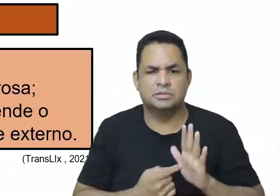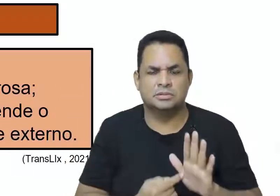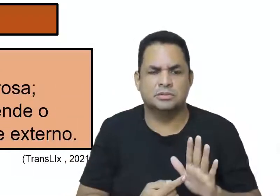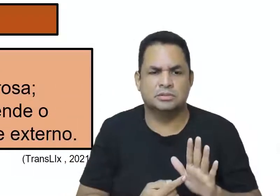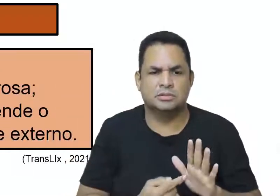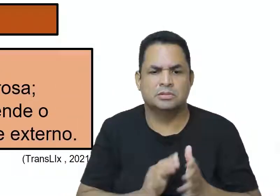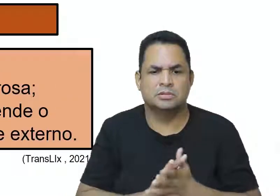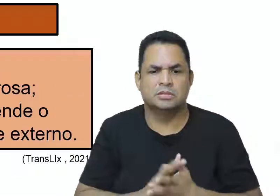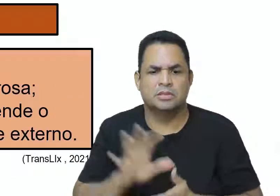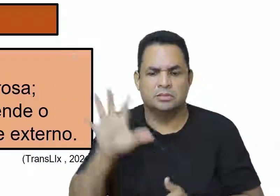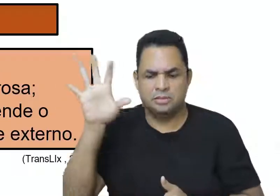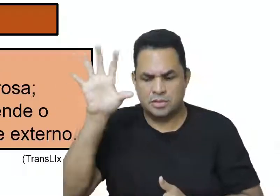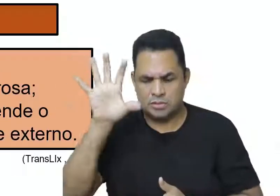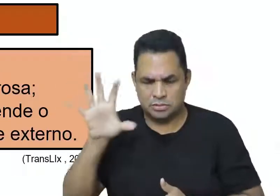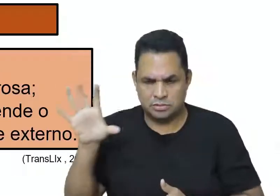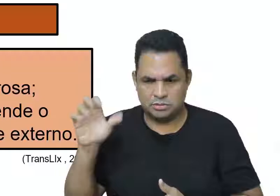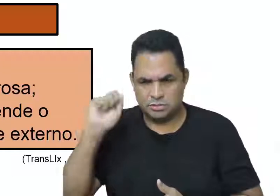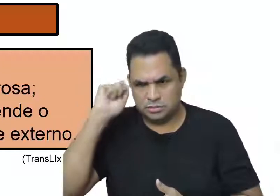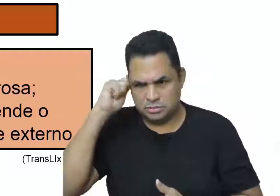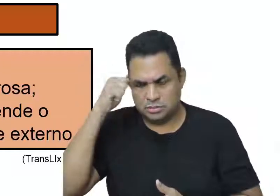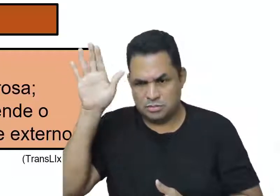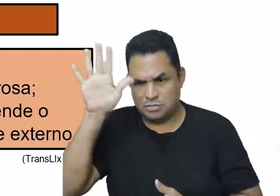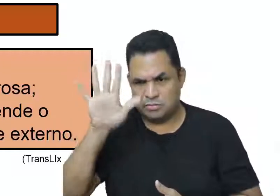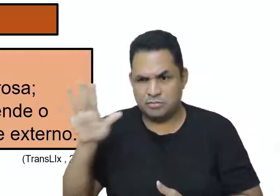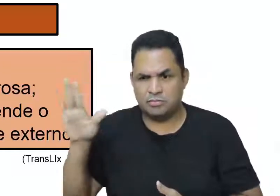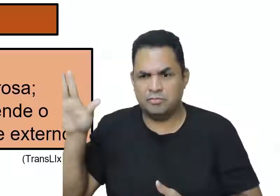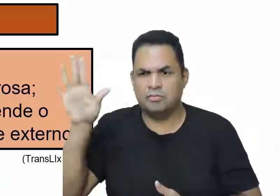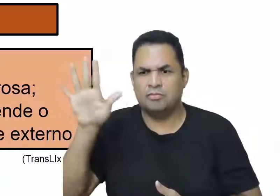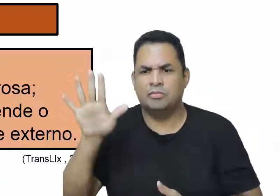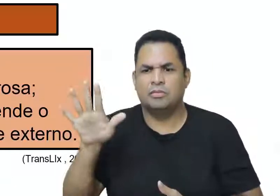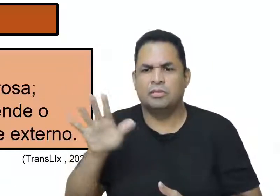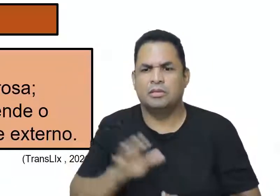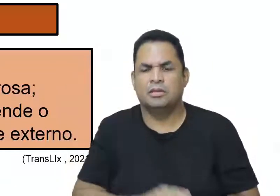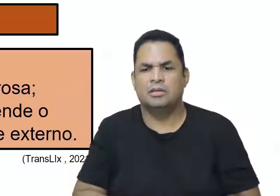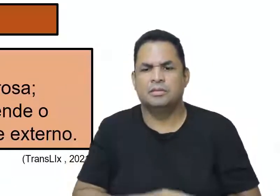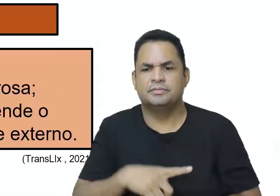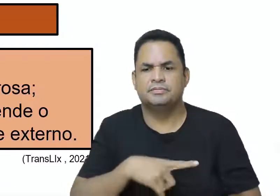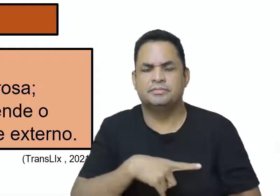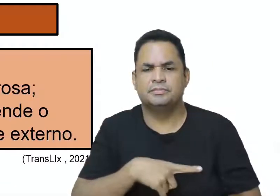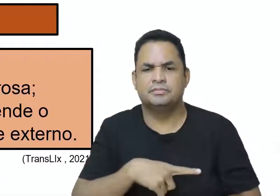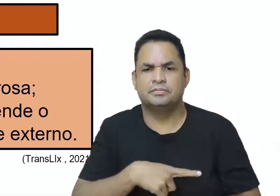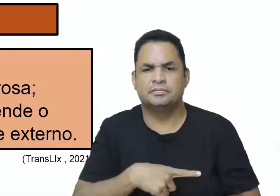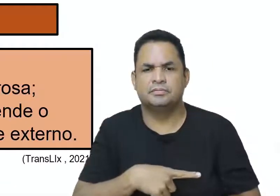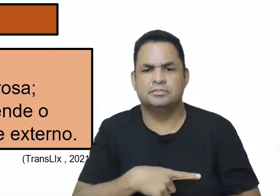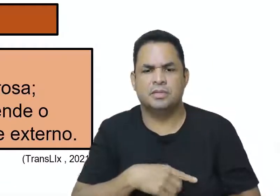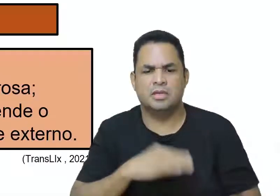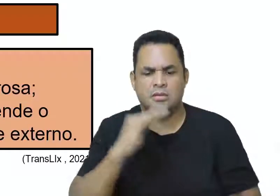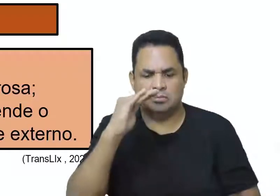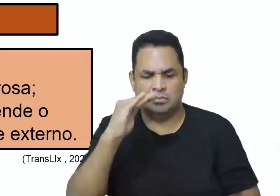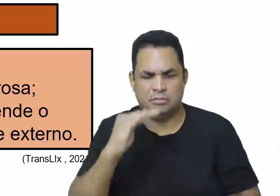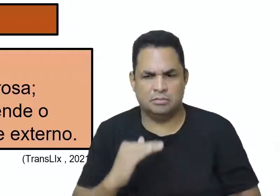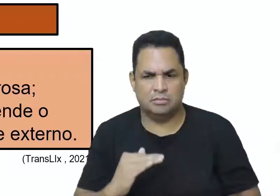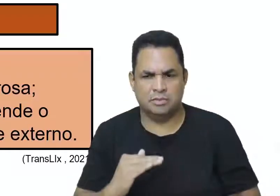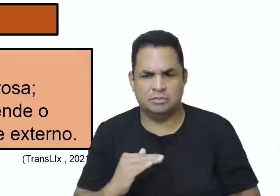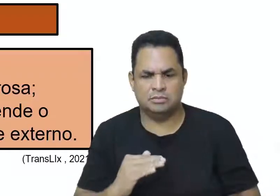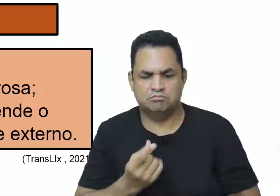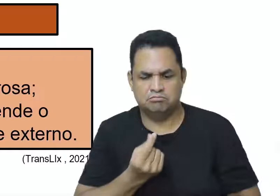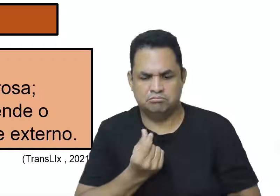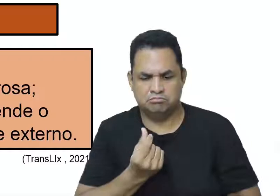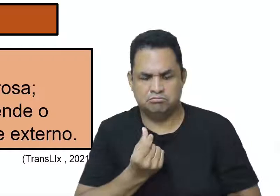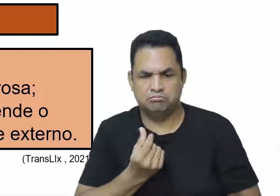referindo ao continente africano, é um continente de uma população que tem um baixo poder